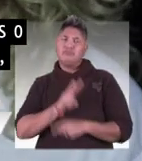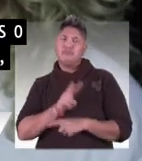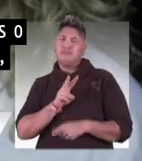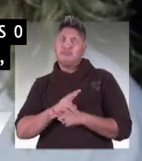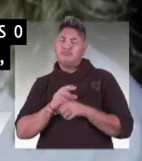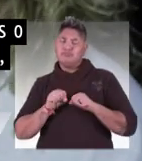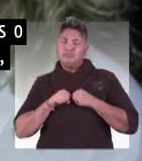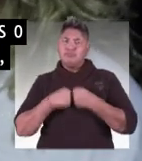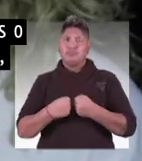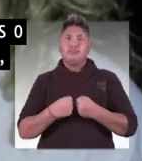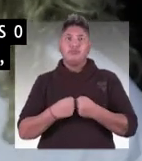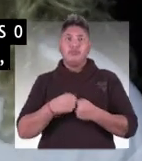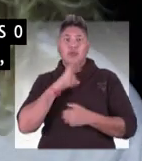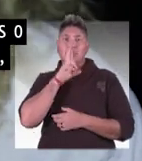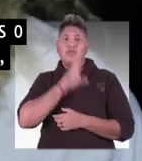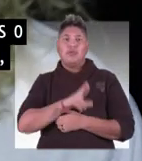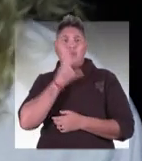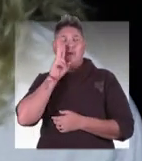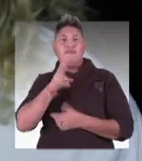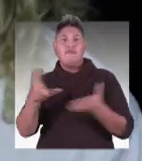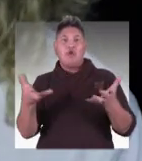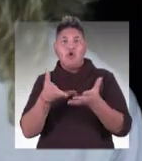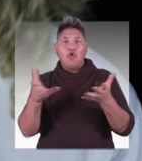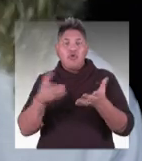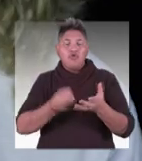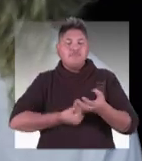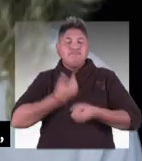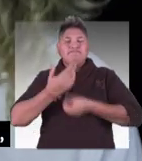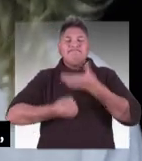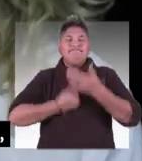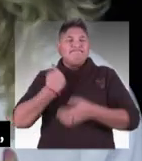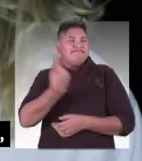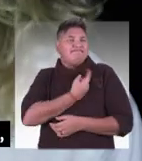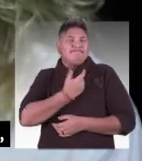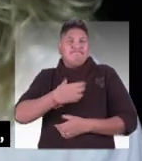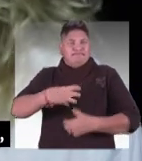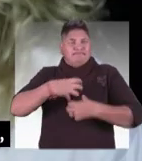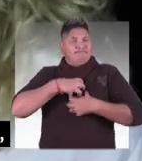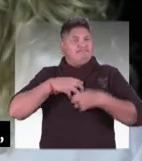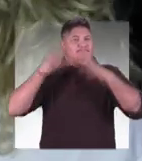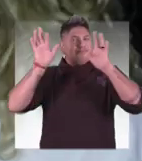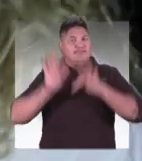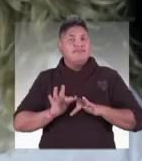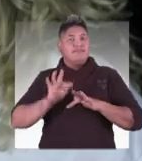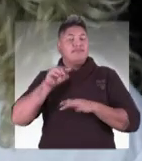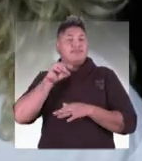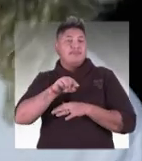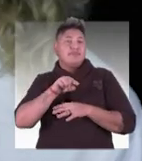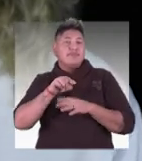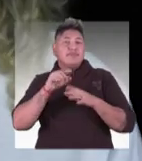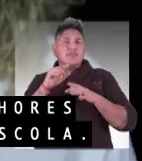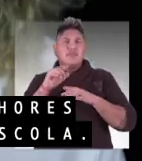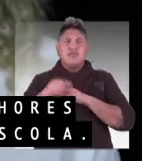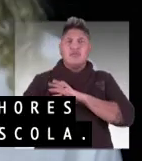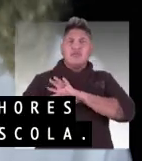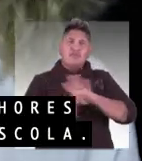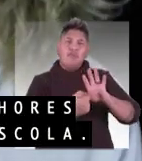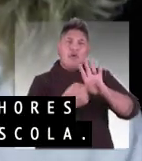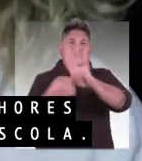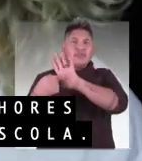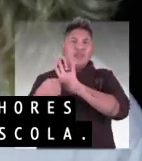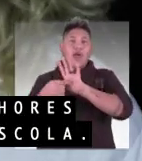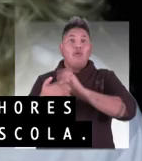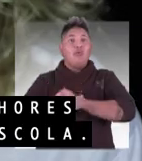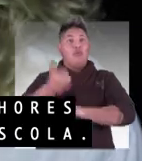resultado disso a gente vê hoje aqui nesse sarau, o qual deixa a gente muito feliz, que é com esse quiosque e a exposição